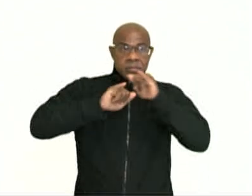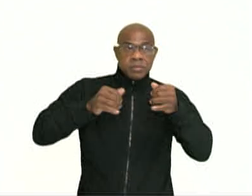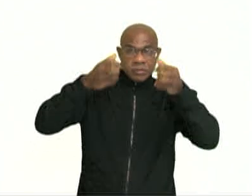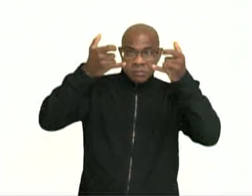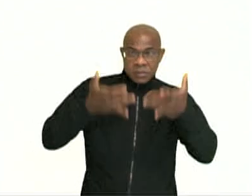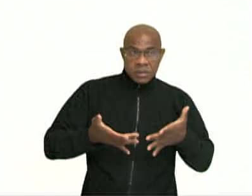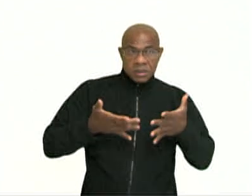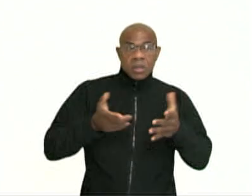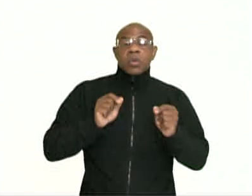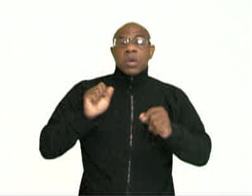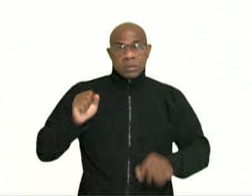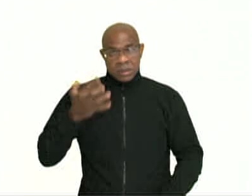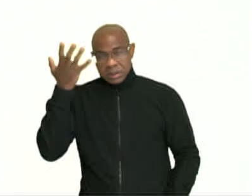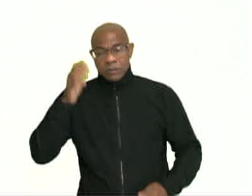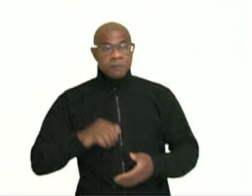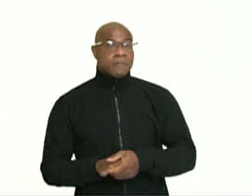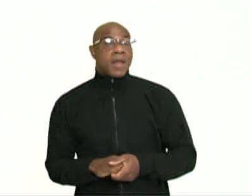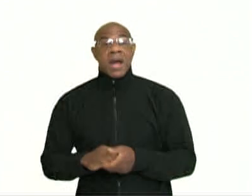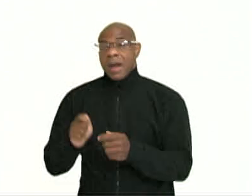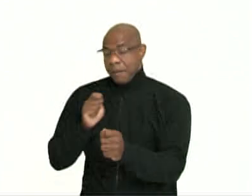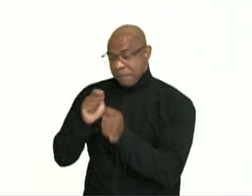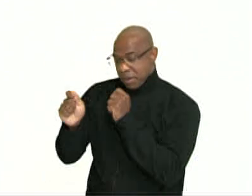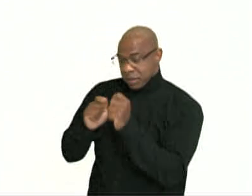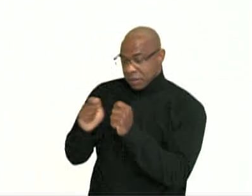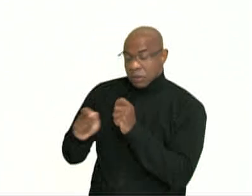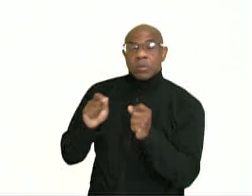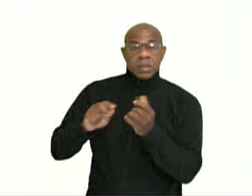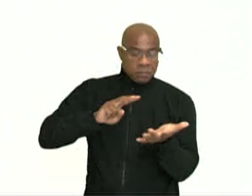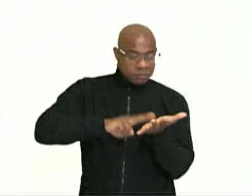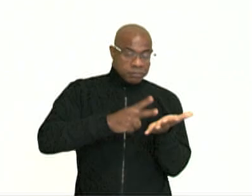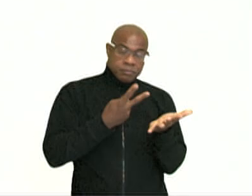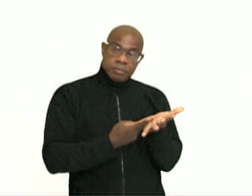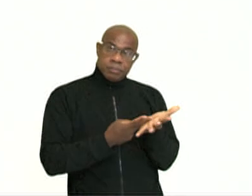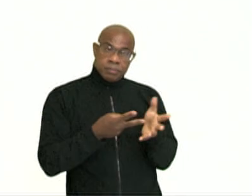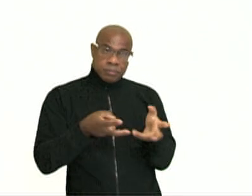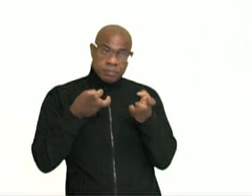A reportagem relata para interpretar.